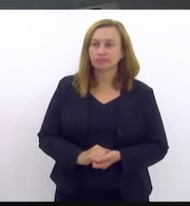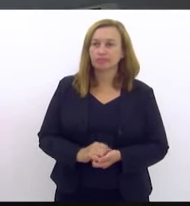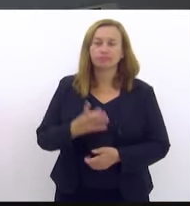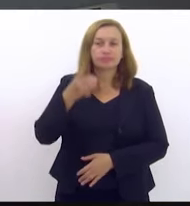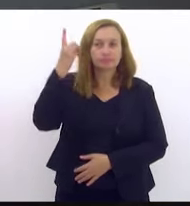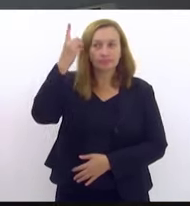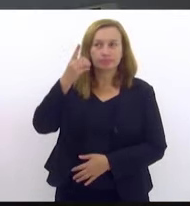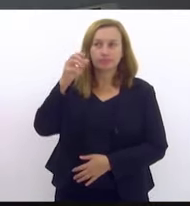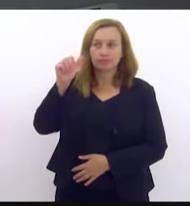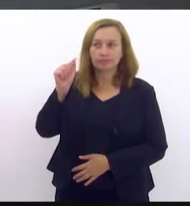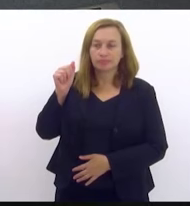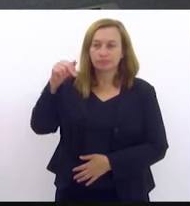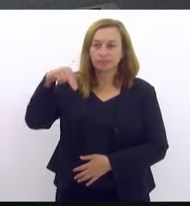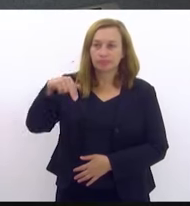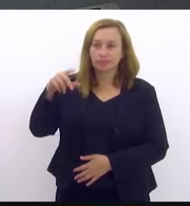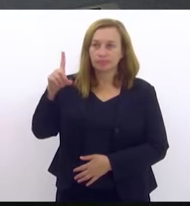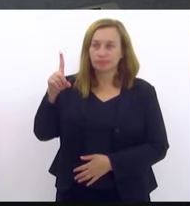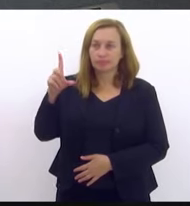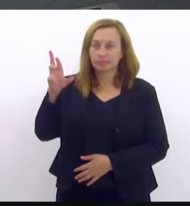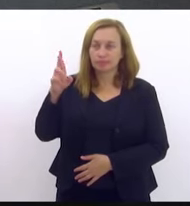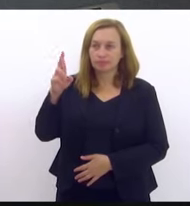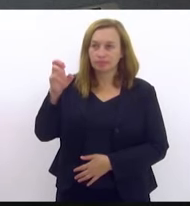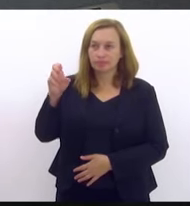Deputado Andrezinho Siciliano.